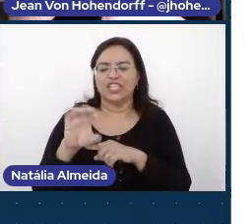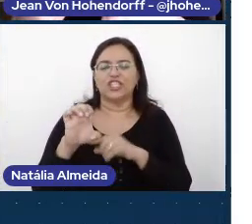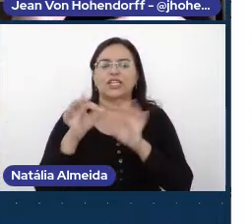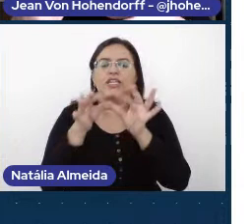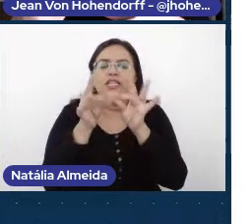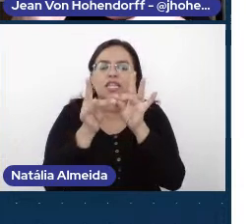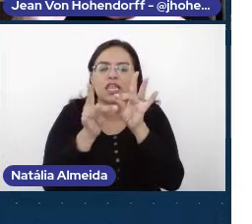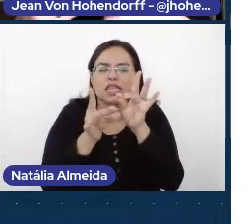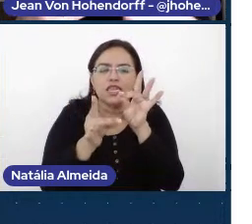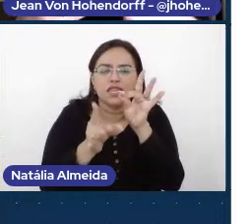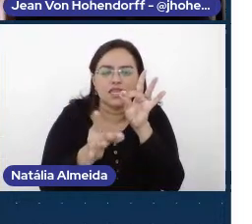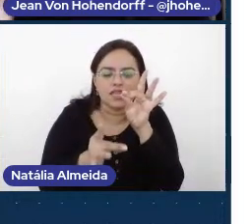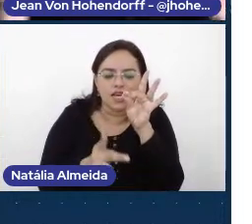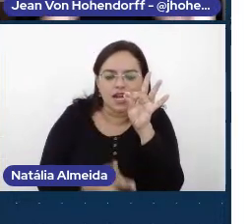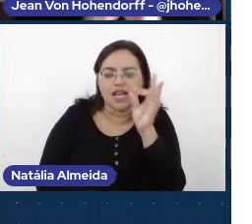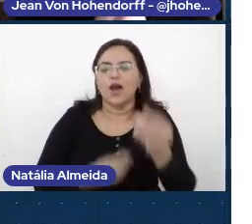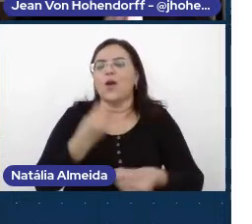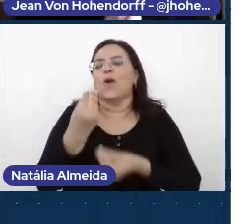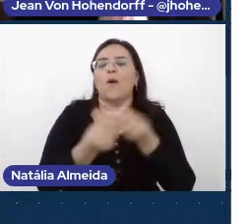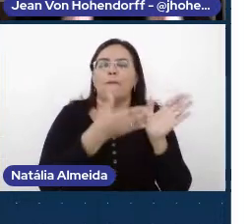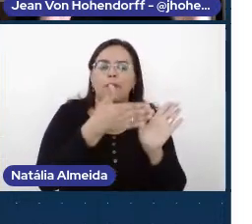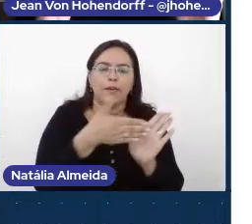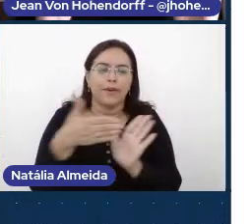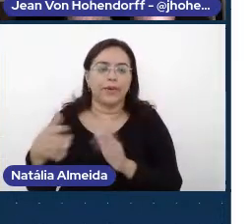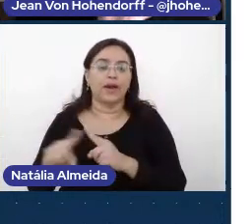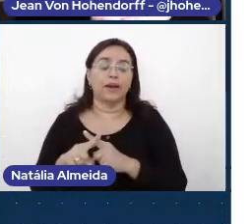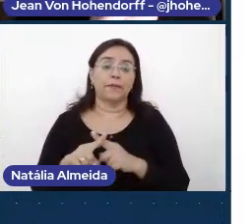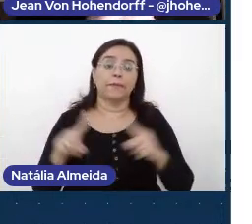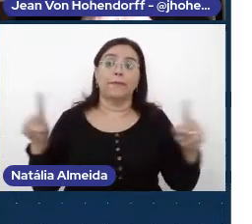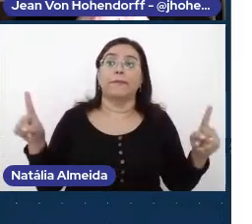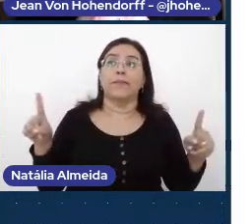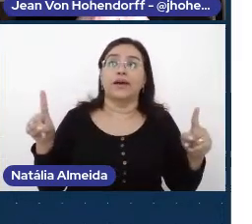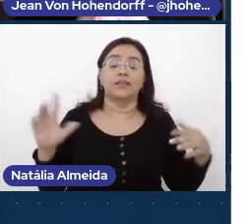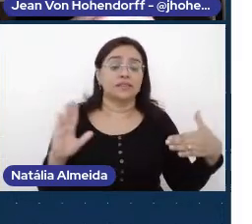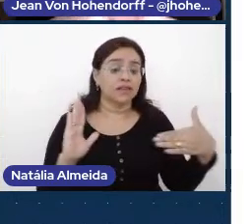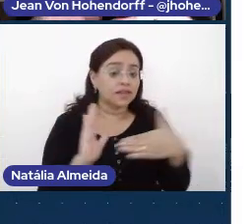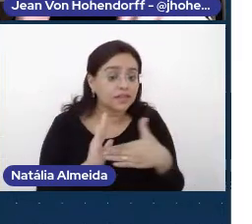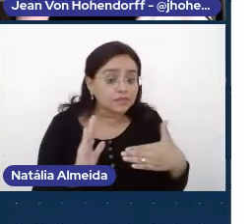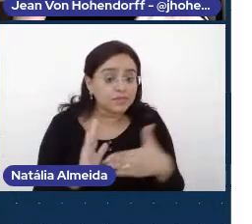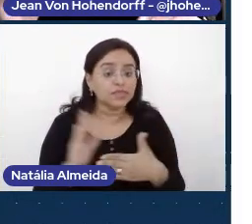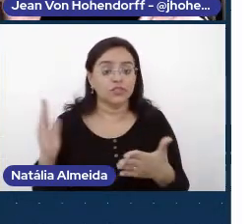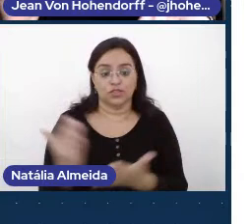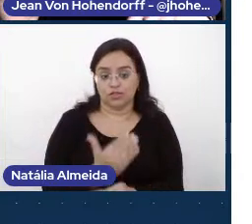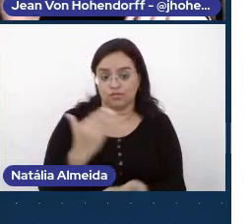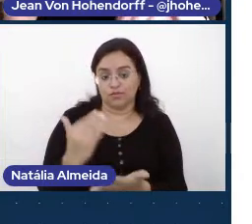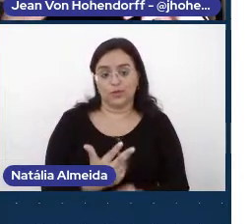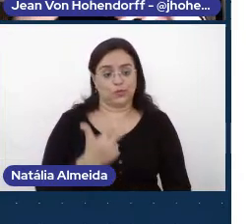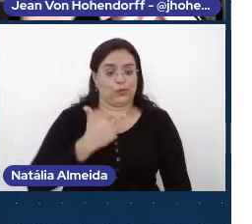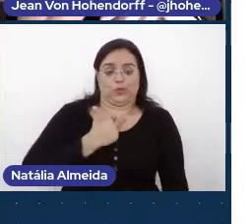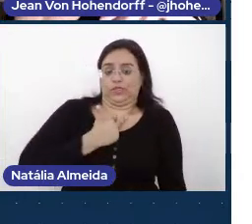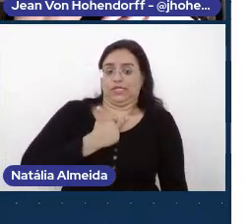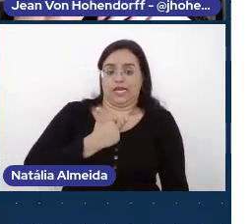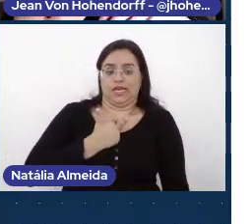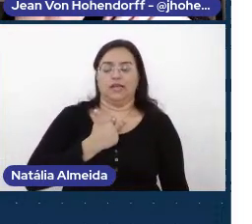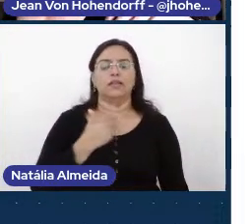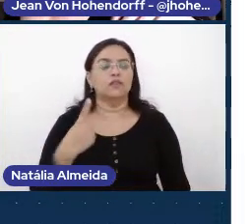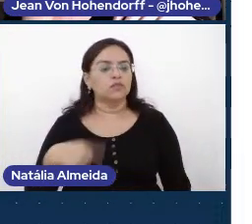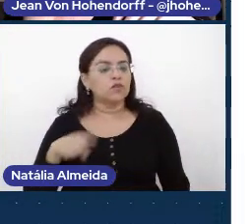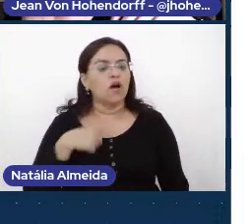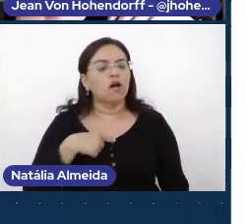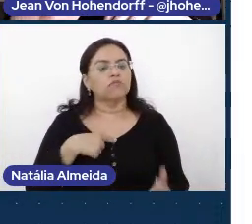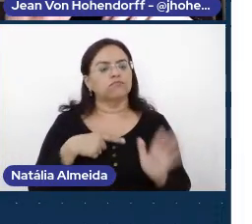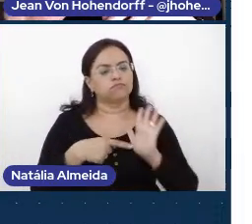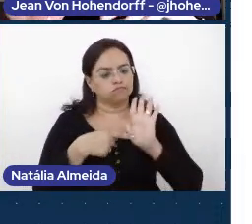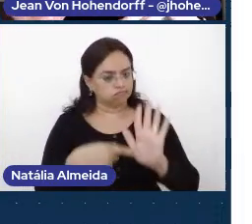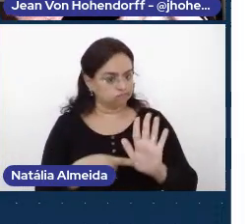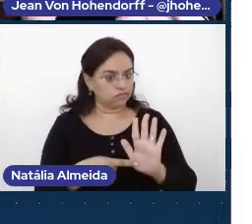melhor os procedimentos de pesquisa, mas o número limitado de páginas não permite. O que a gente traz nesse artigo, eu trago